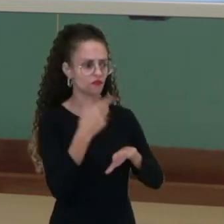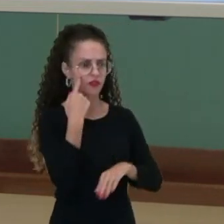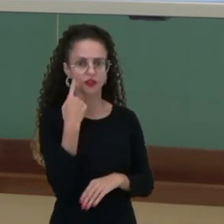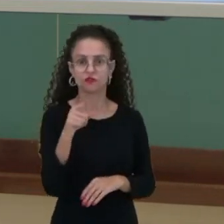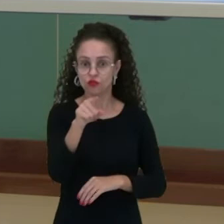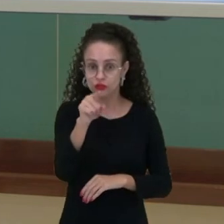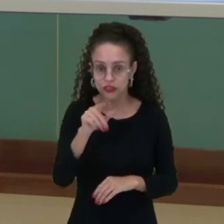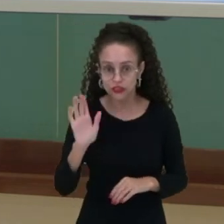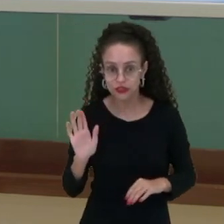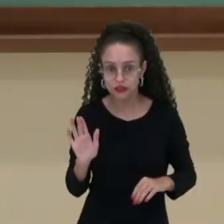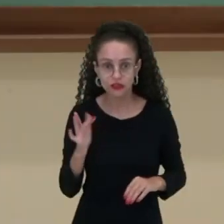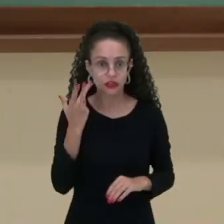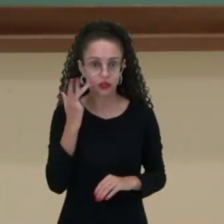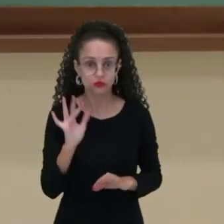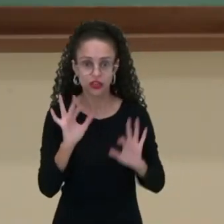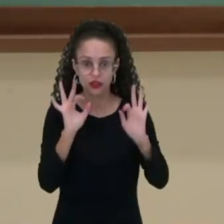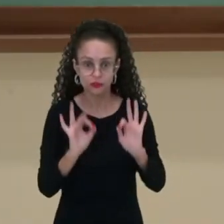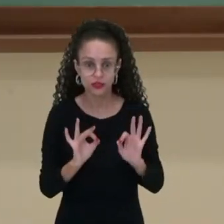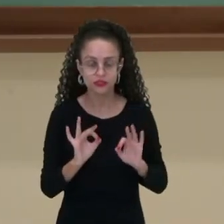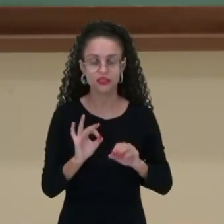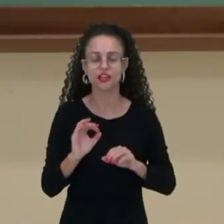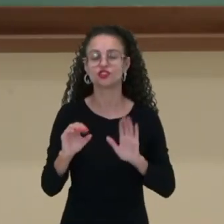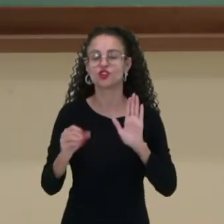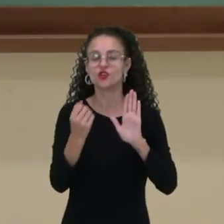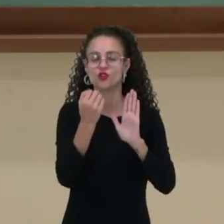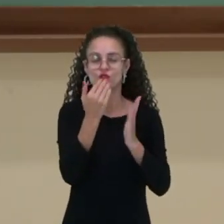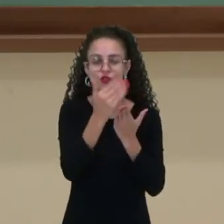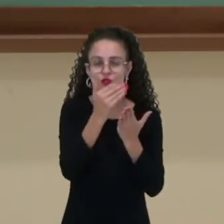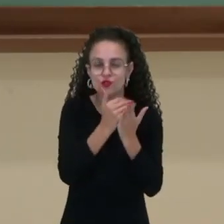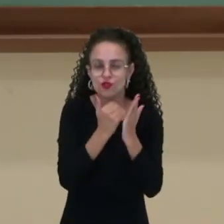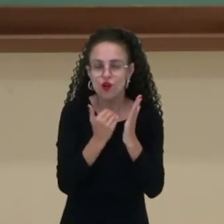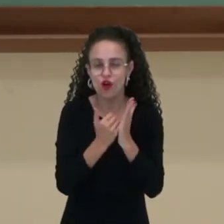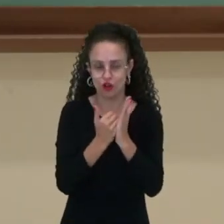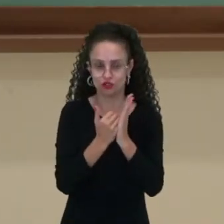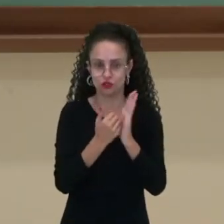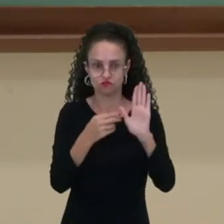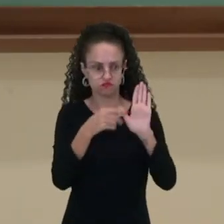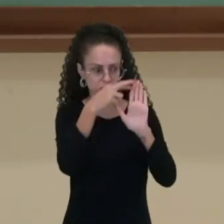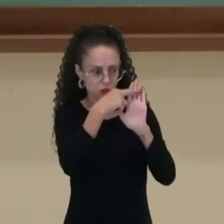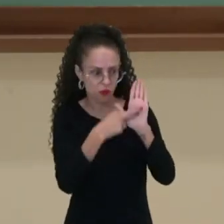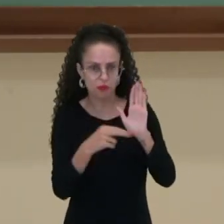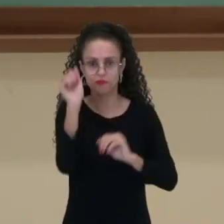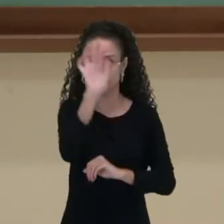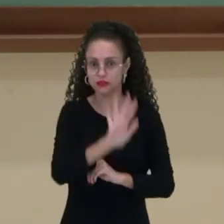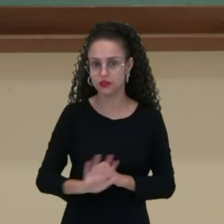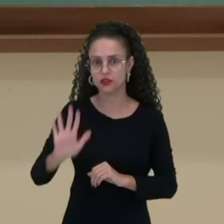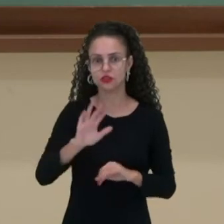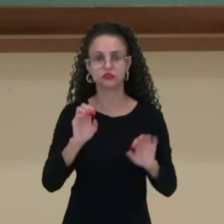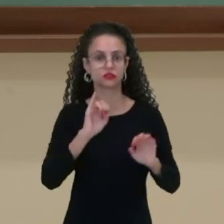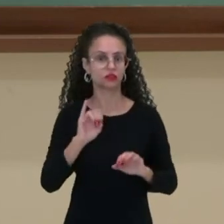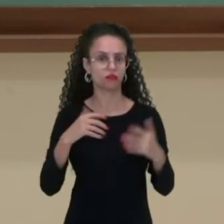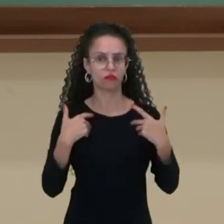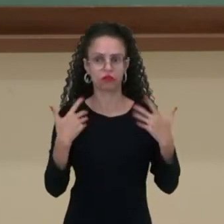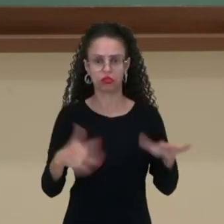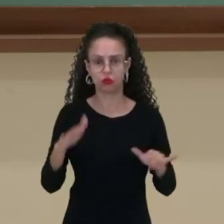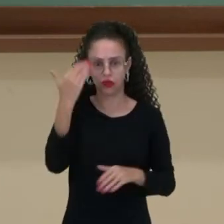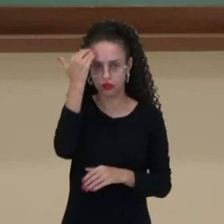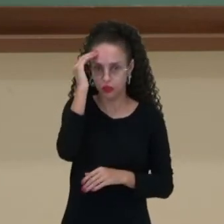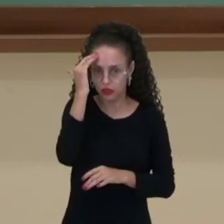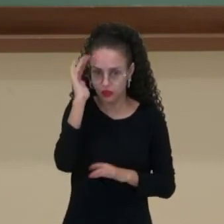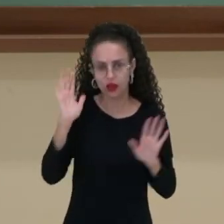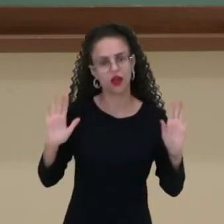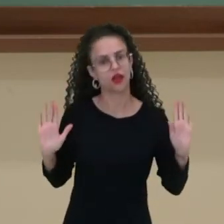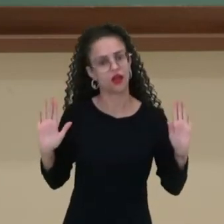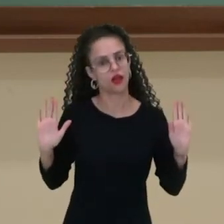direito, o Código Penal brasileiro, se nós não entendemos ou não queremos saber sobre ele,